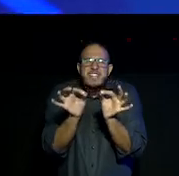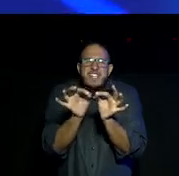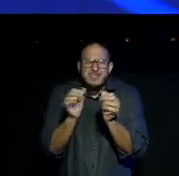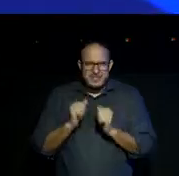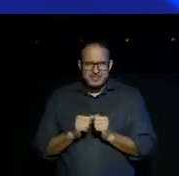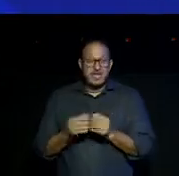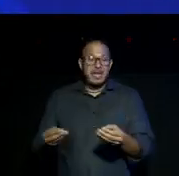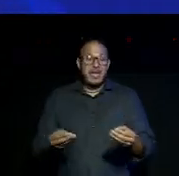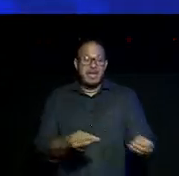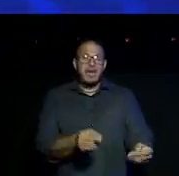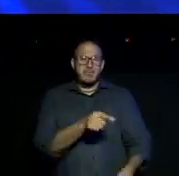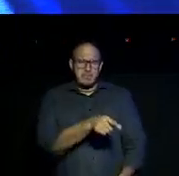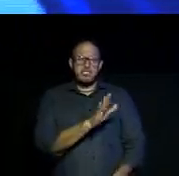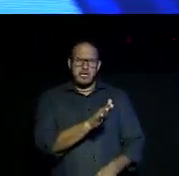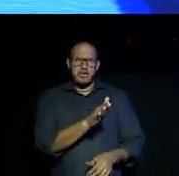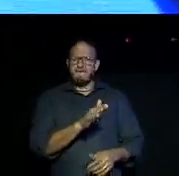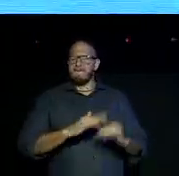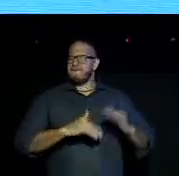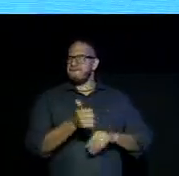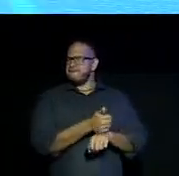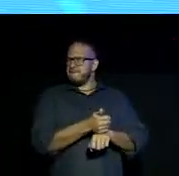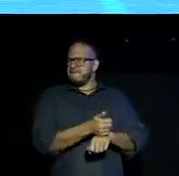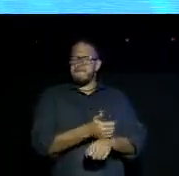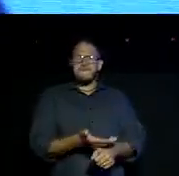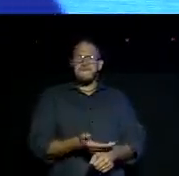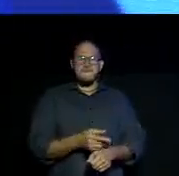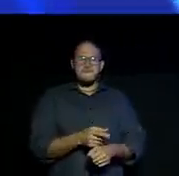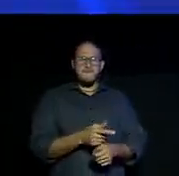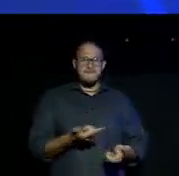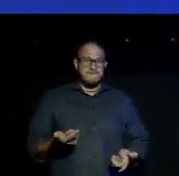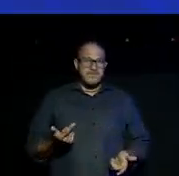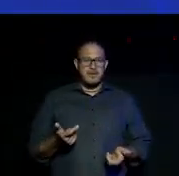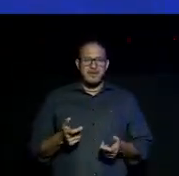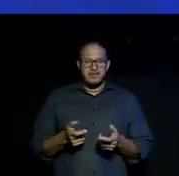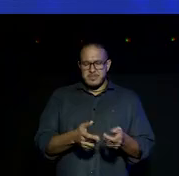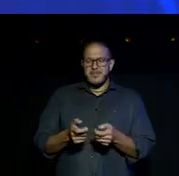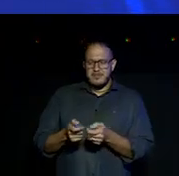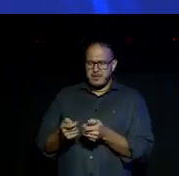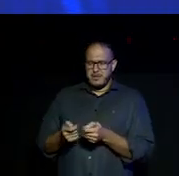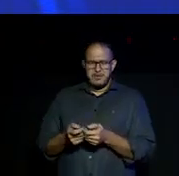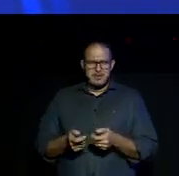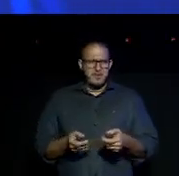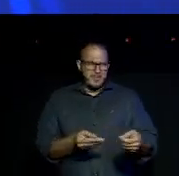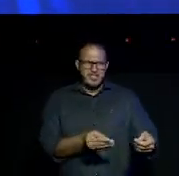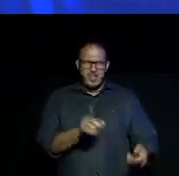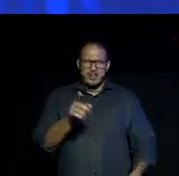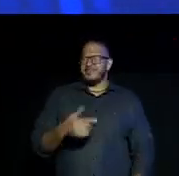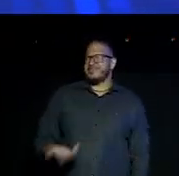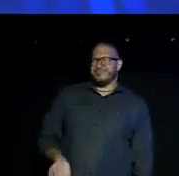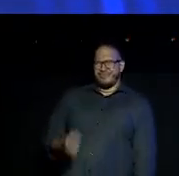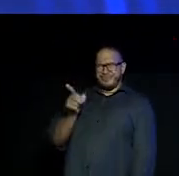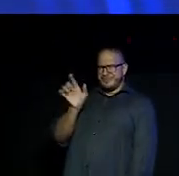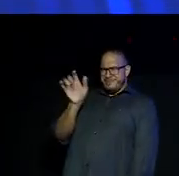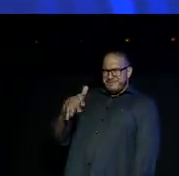bobinho, e dê para um garoto que já joga há muito tempo. Ele vai ficar com uma raiva danada de você. Está pensando o quê? Está me